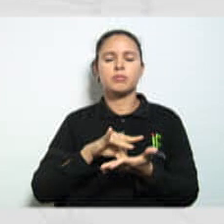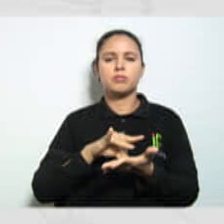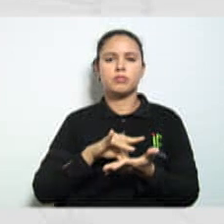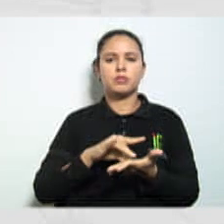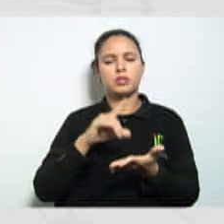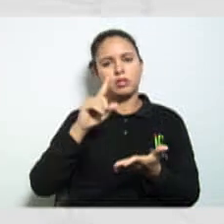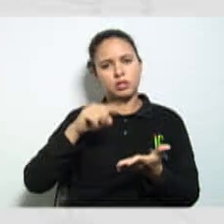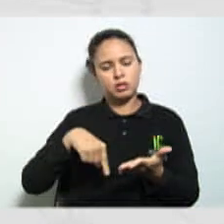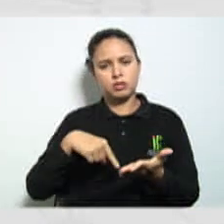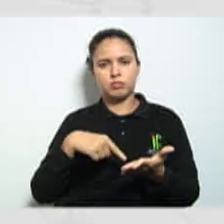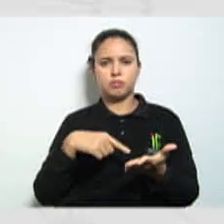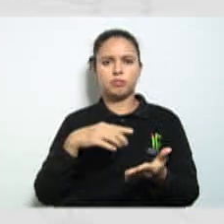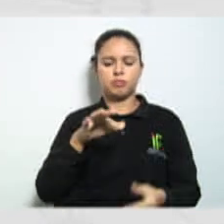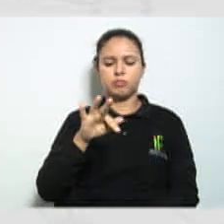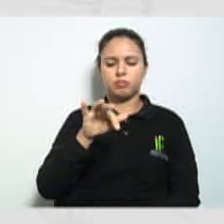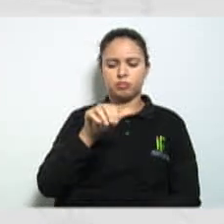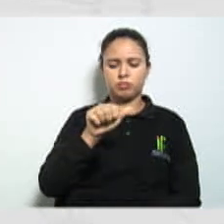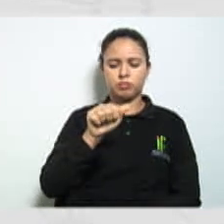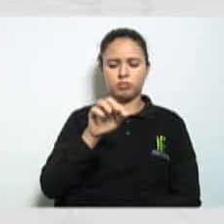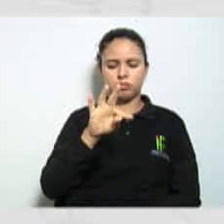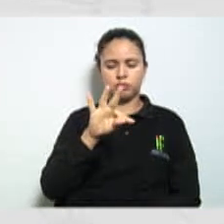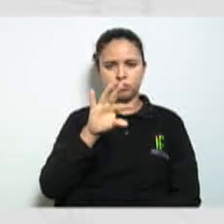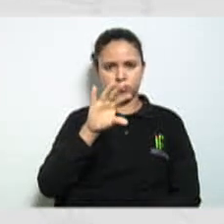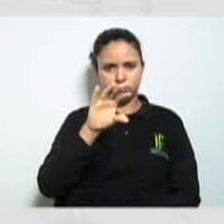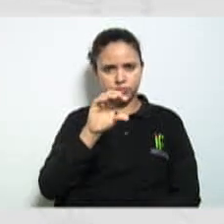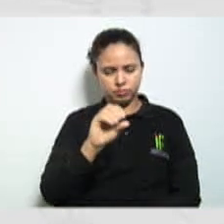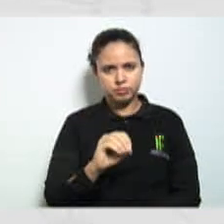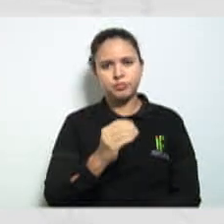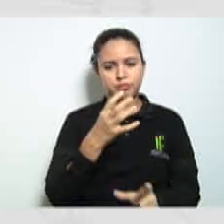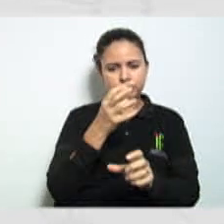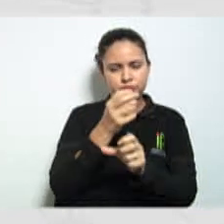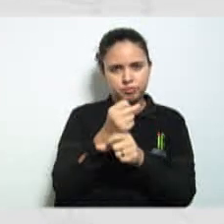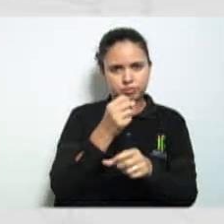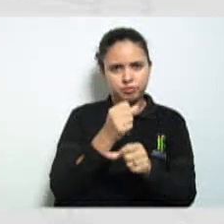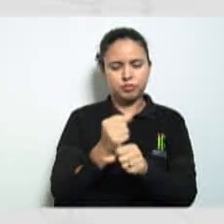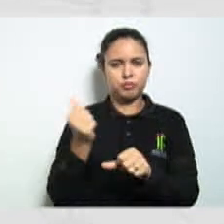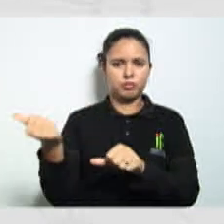contábil altera o quê? O patrimônio.